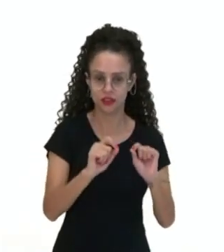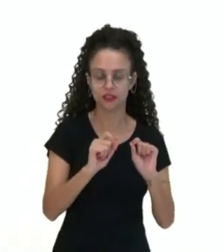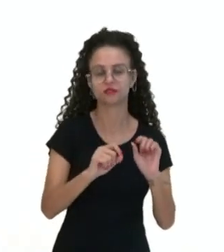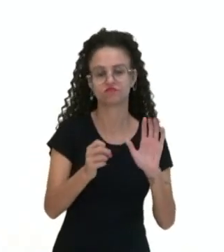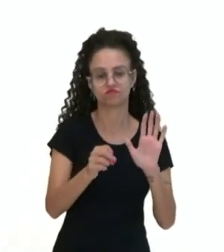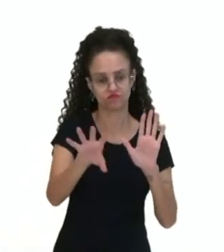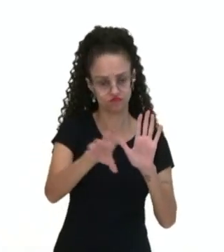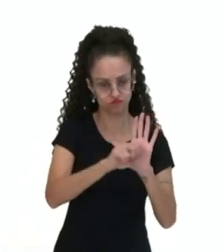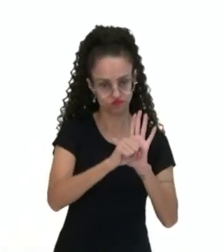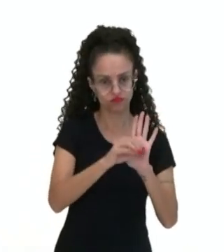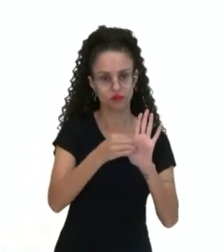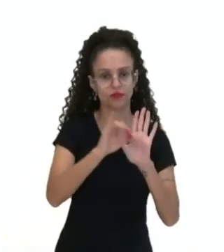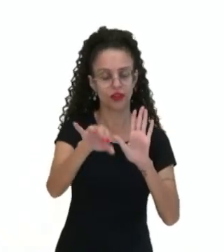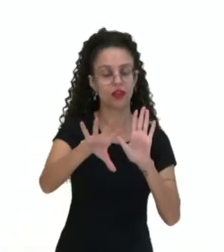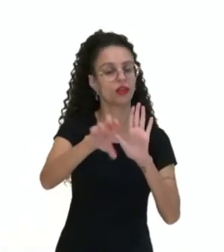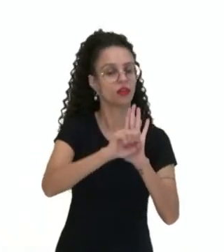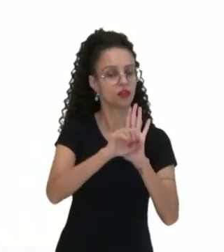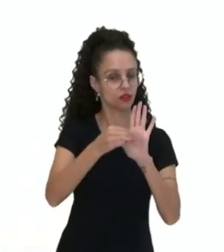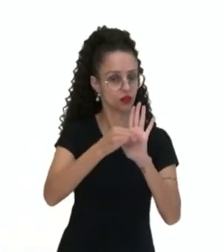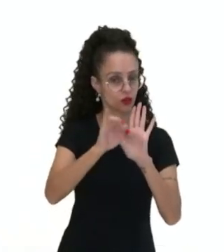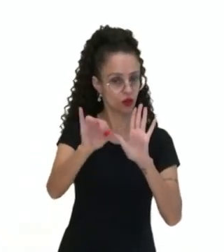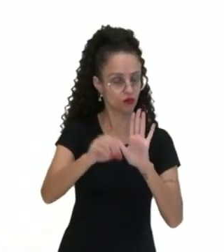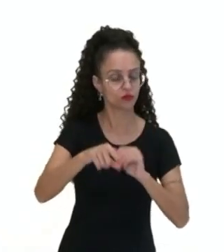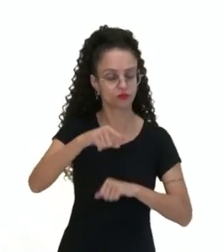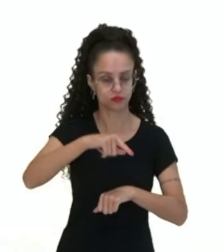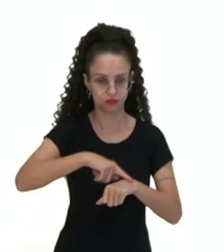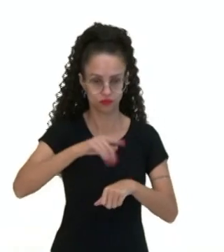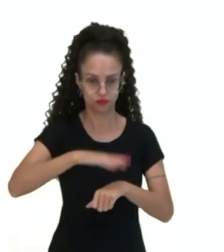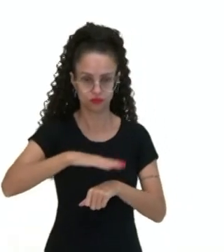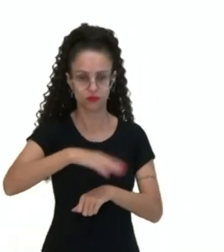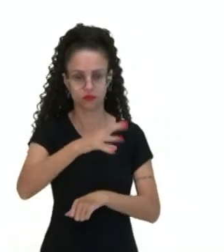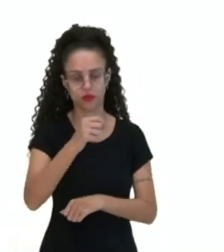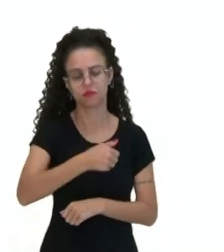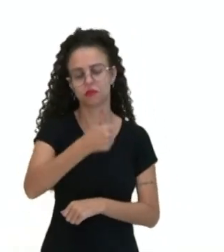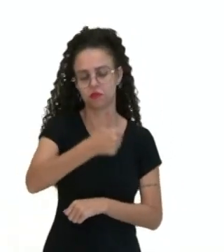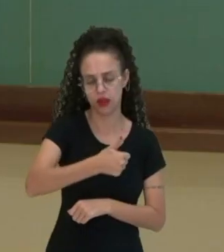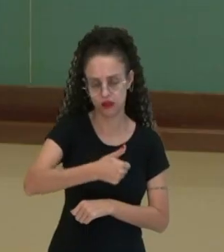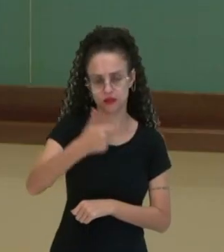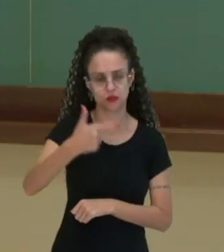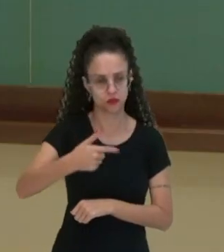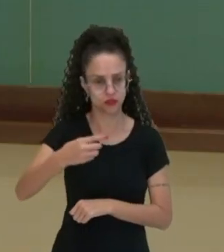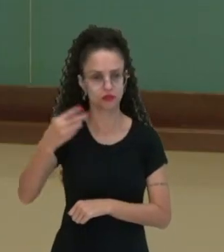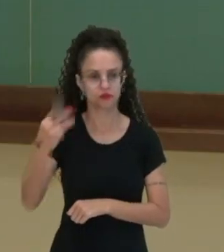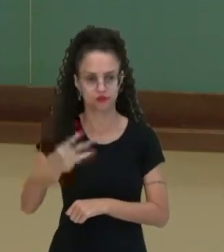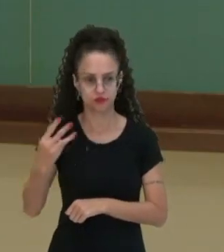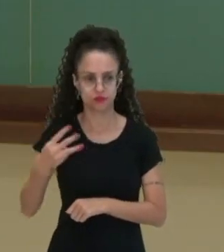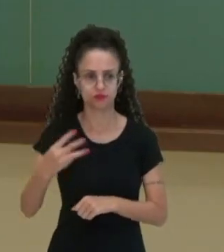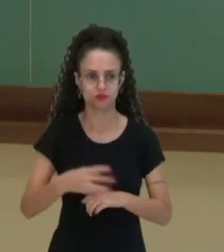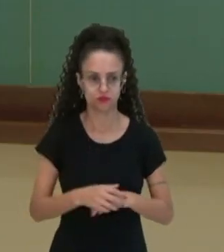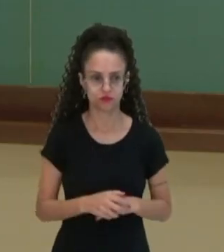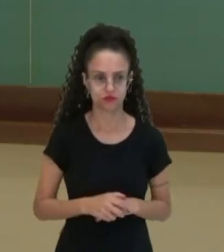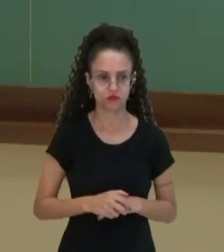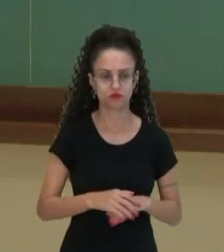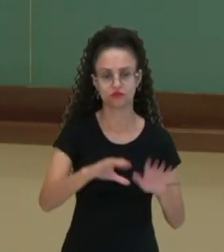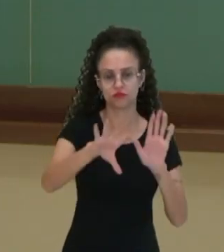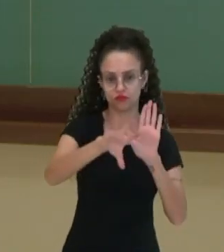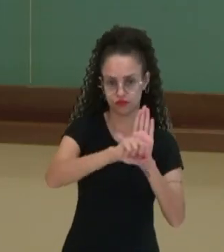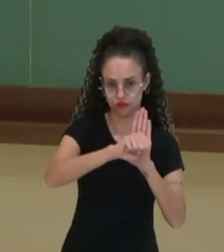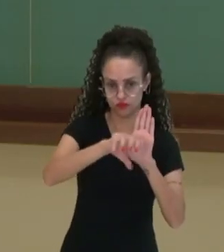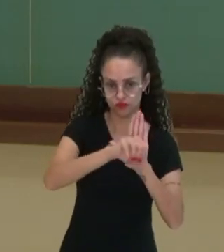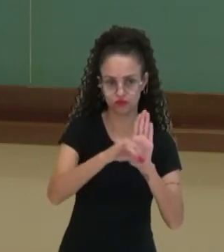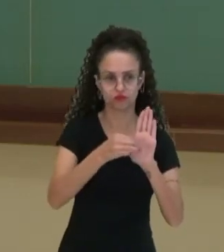decompositor. Lembrando que os heterótrofos são os consumidores. Pode ser o primário, o secundário, o terciário, eles são os heterótrofos,